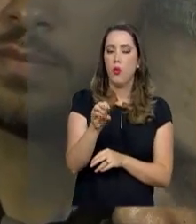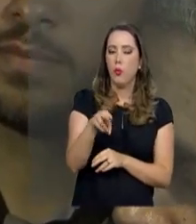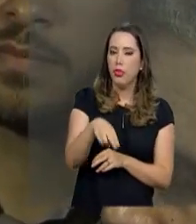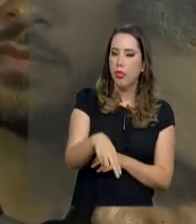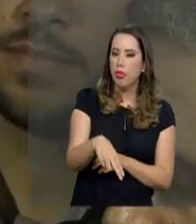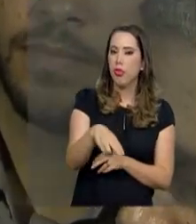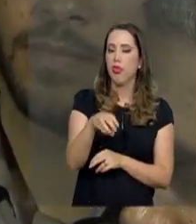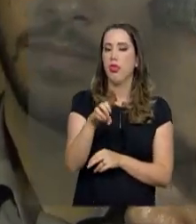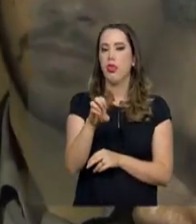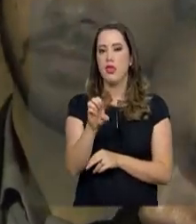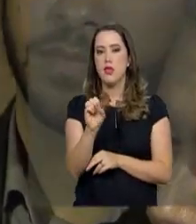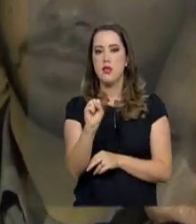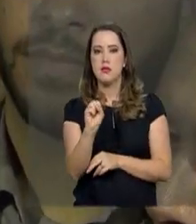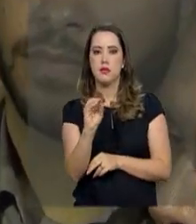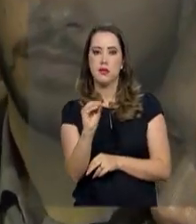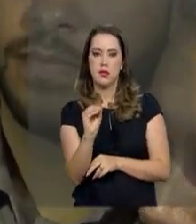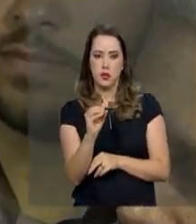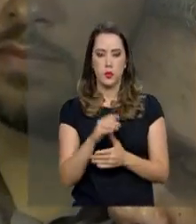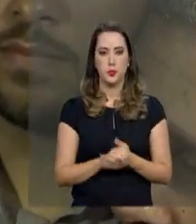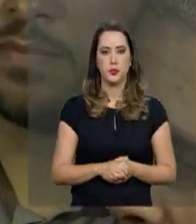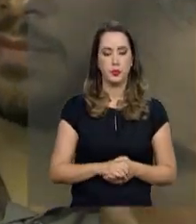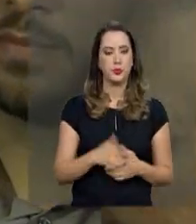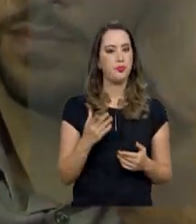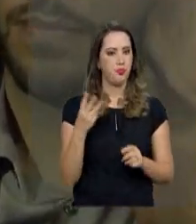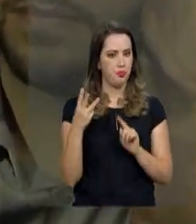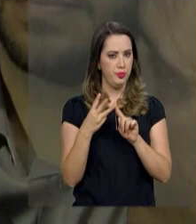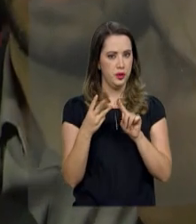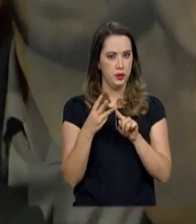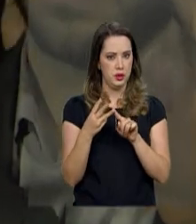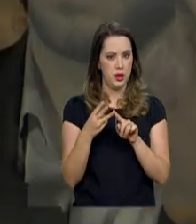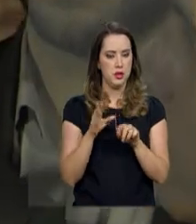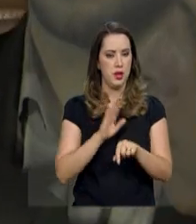terceira etapa desse processo, que vai acontecer